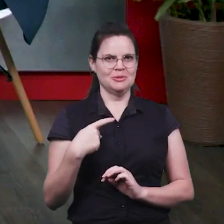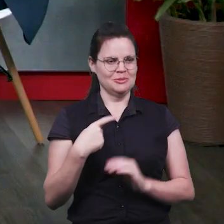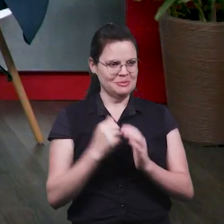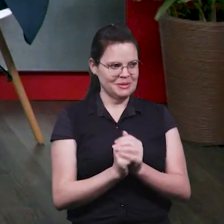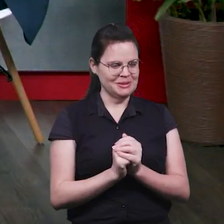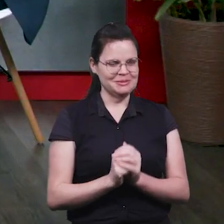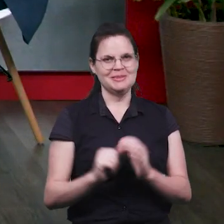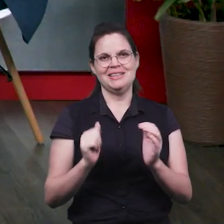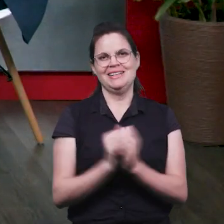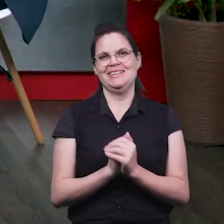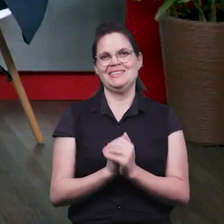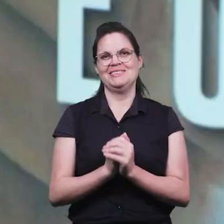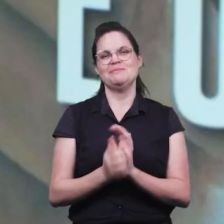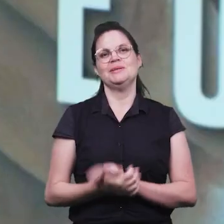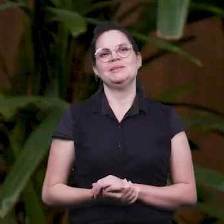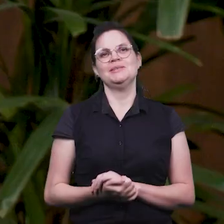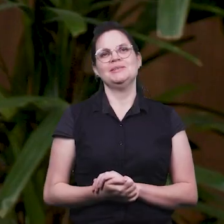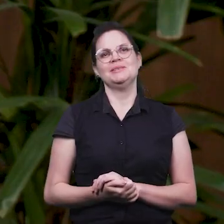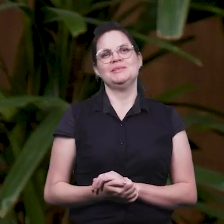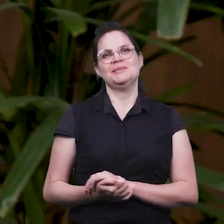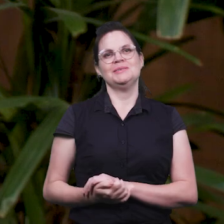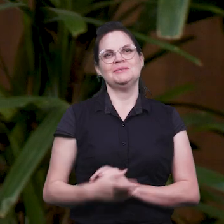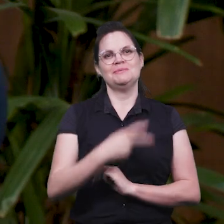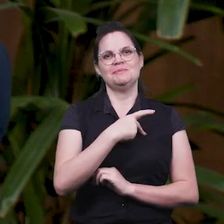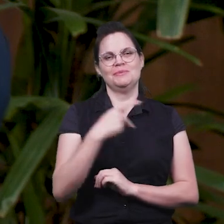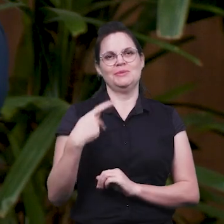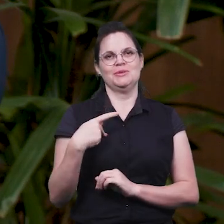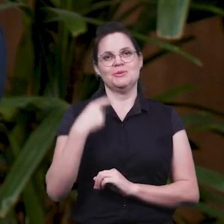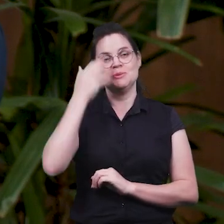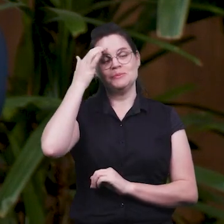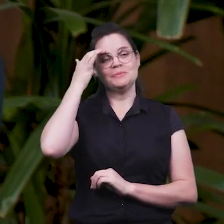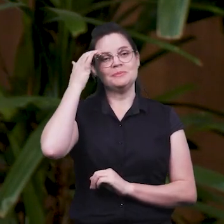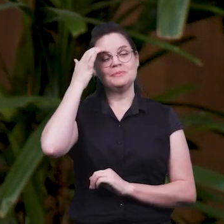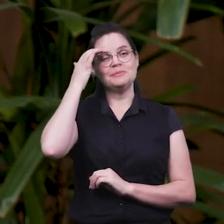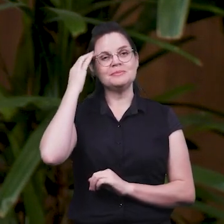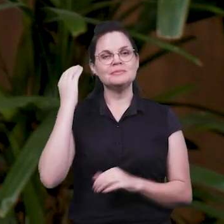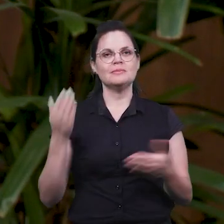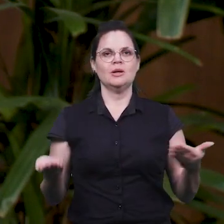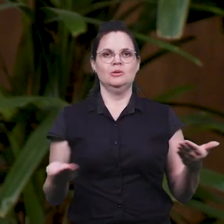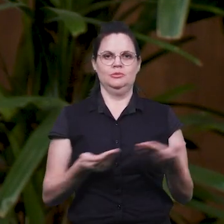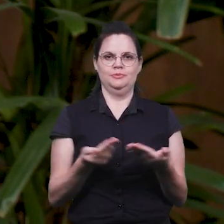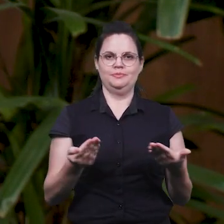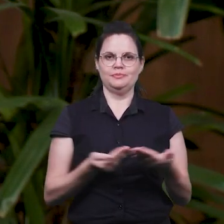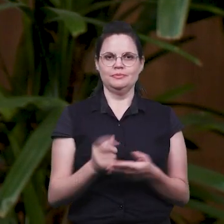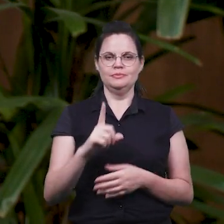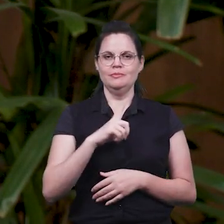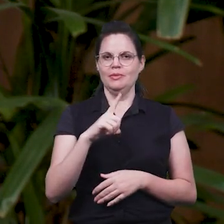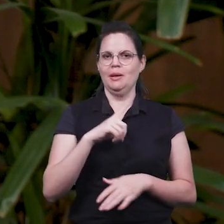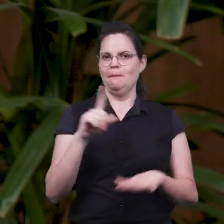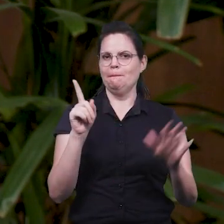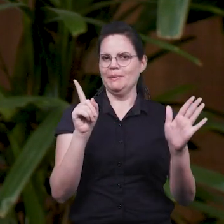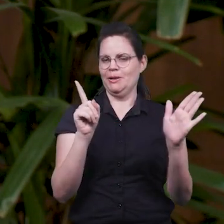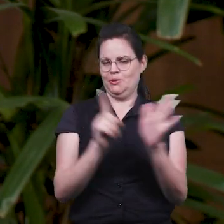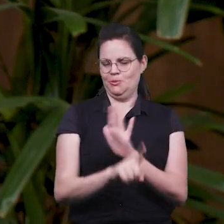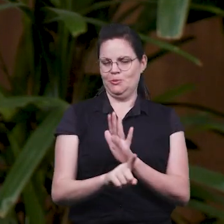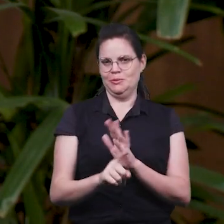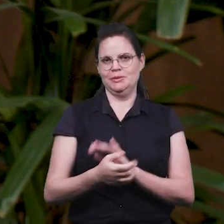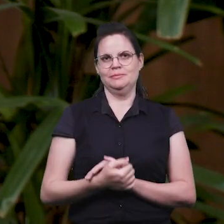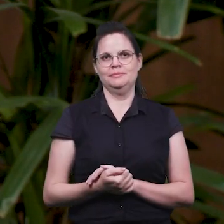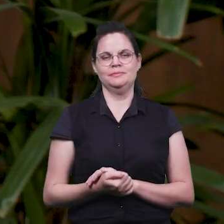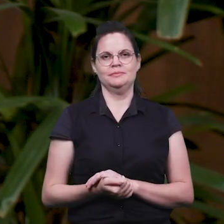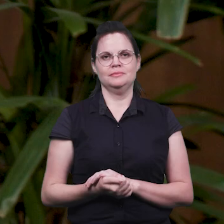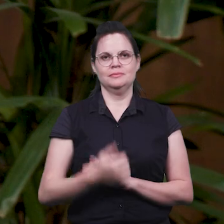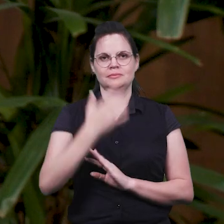Amém, a paz Amém. do Senhor. Pastor Antônio Carlos, hoje nós temos aqui uma pergunta de um